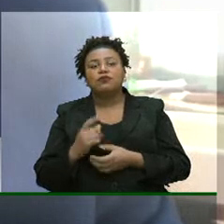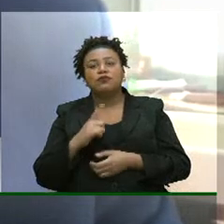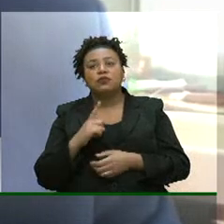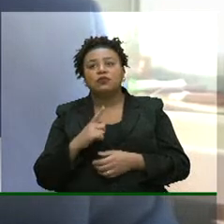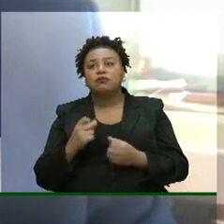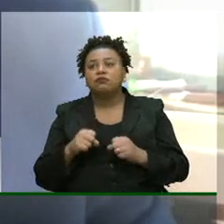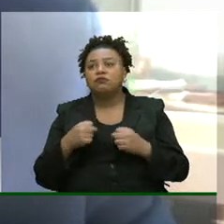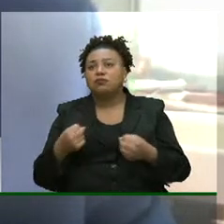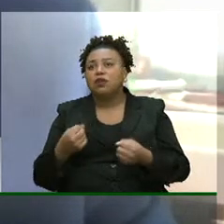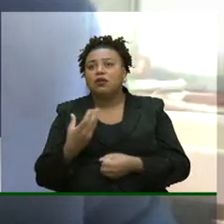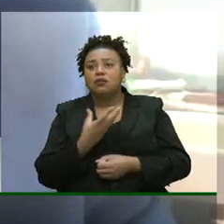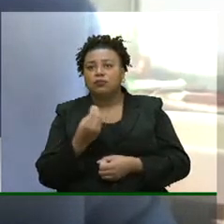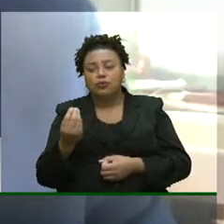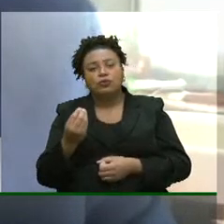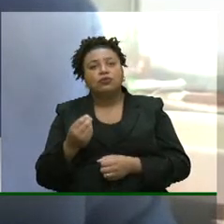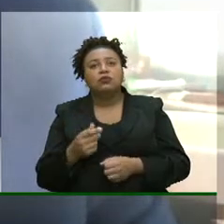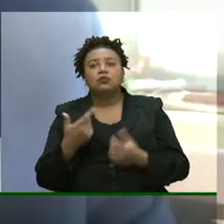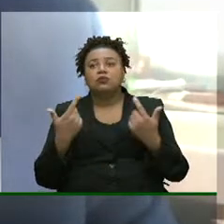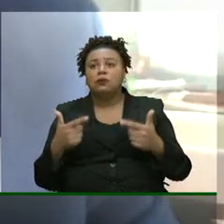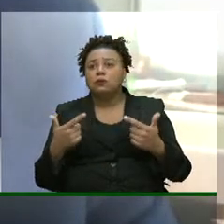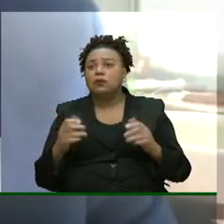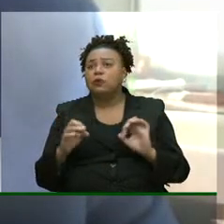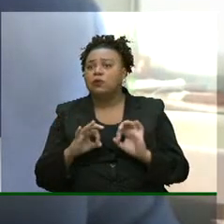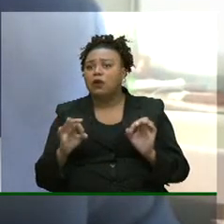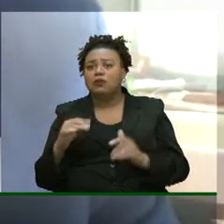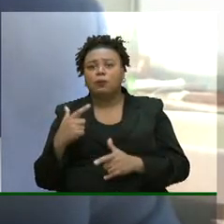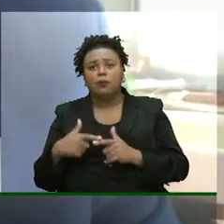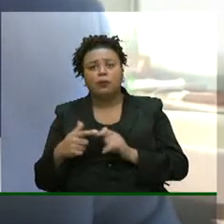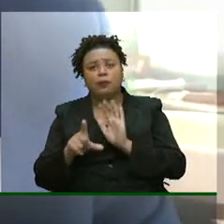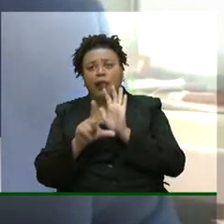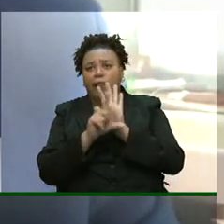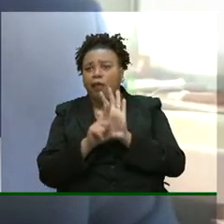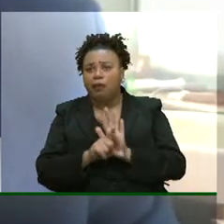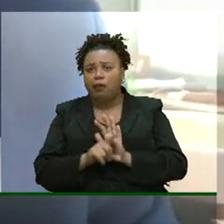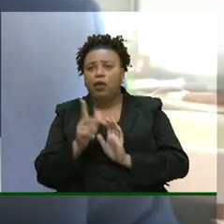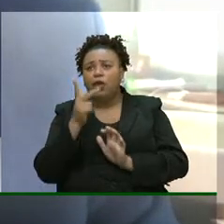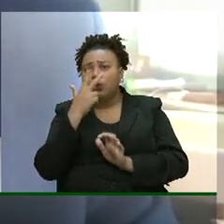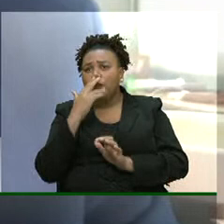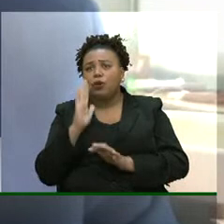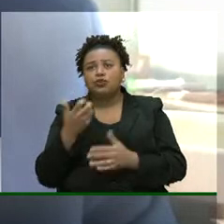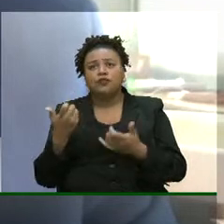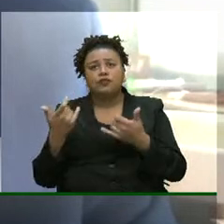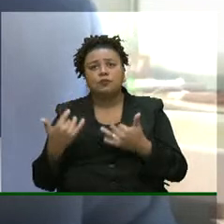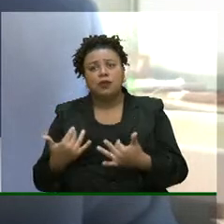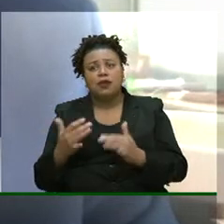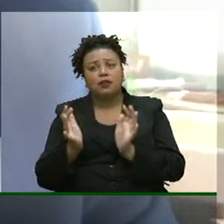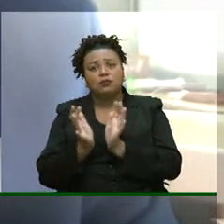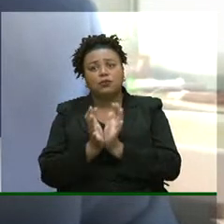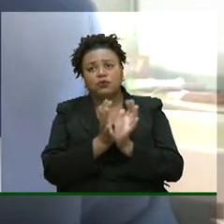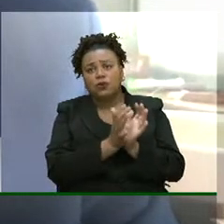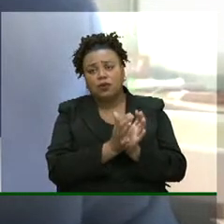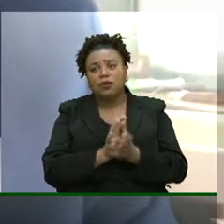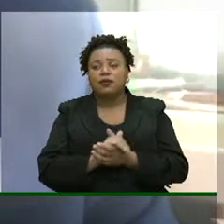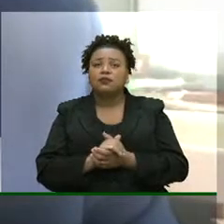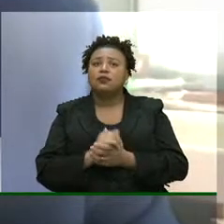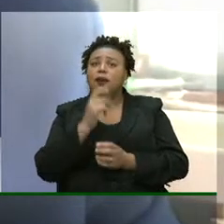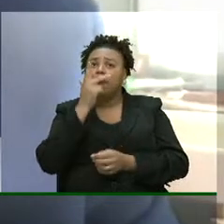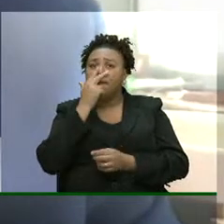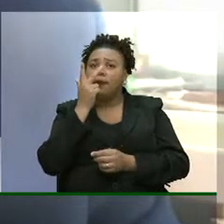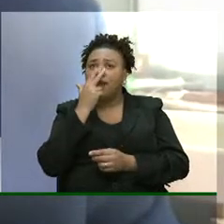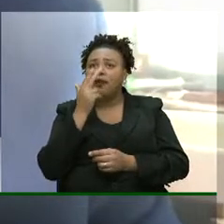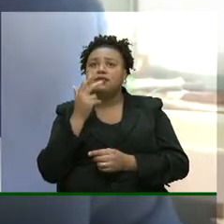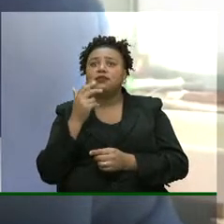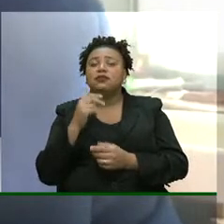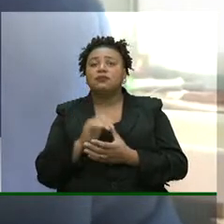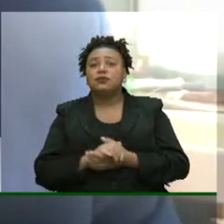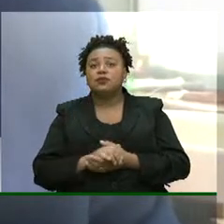muito, né? Não havendo nenhum óbice de legalidade, como já foi exposto aqui pelos colegas, me parece